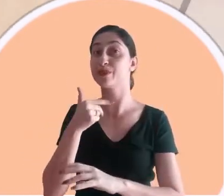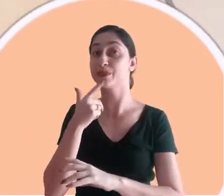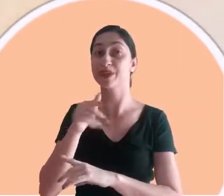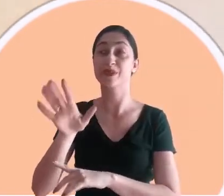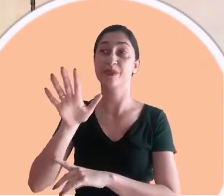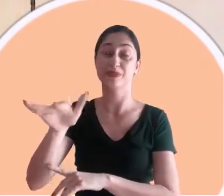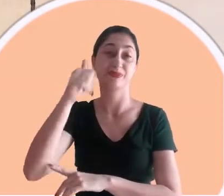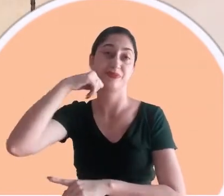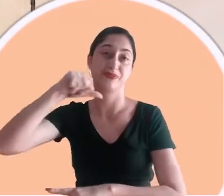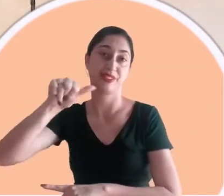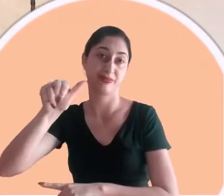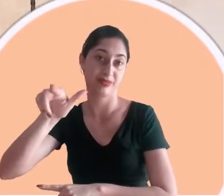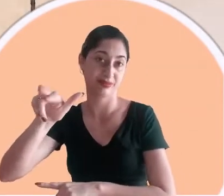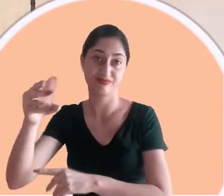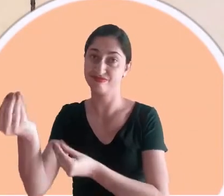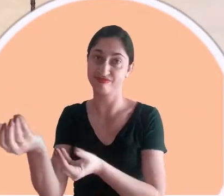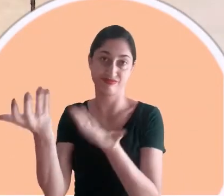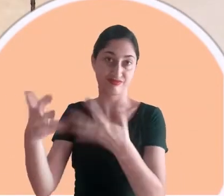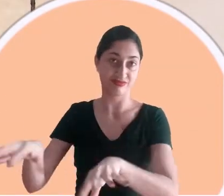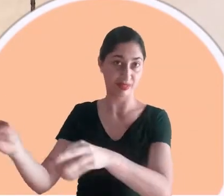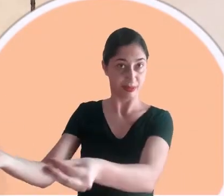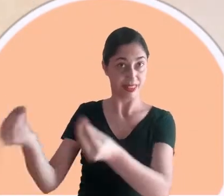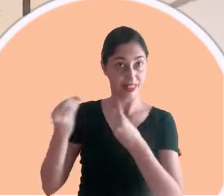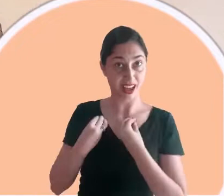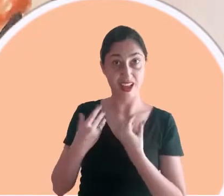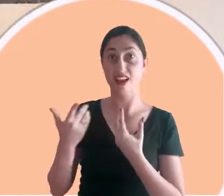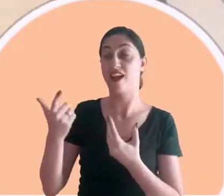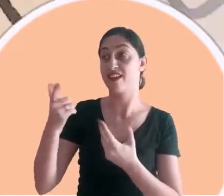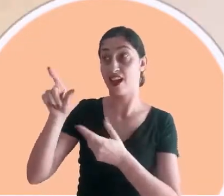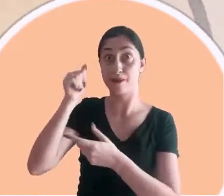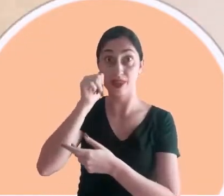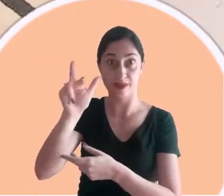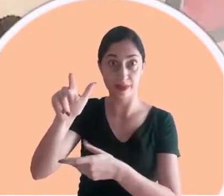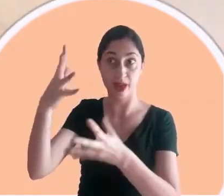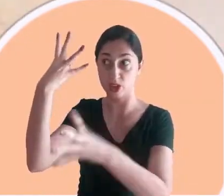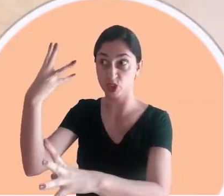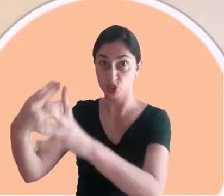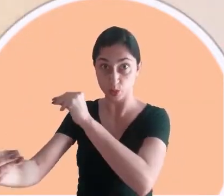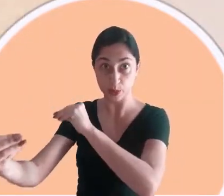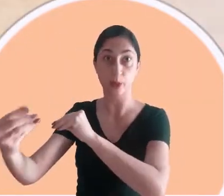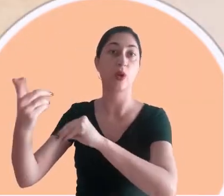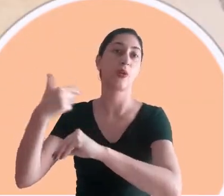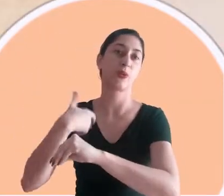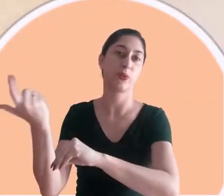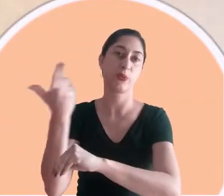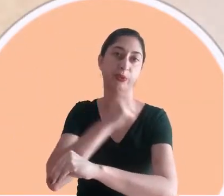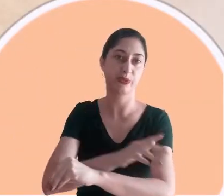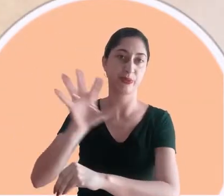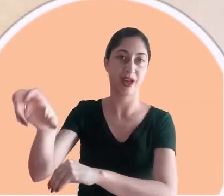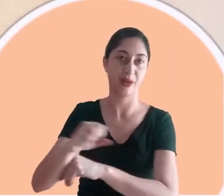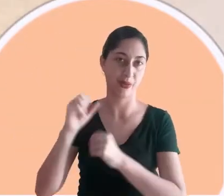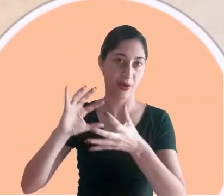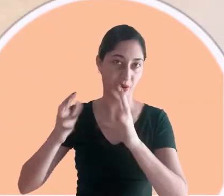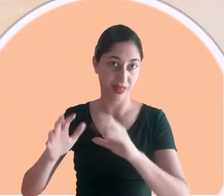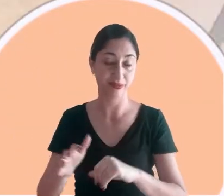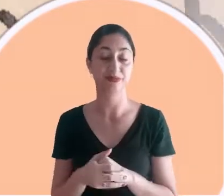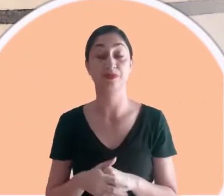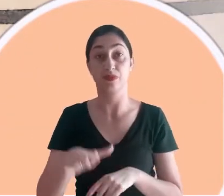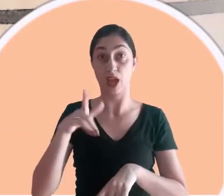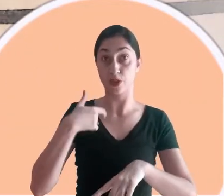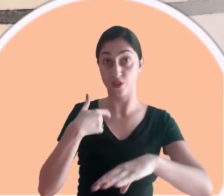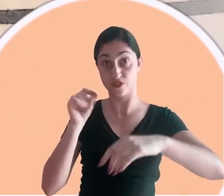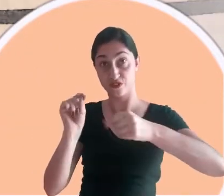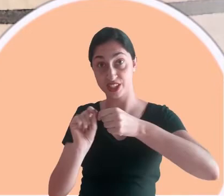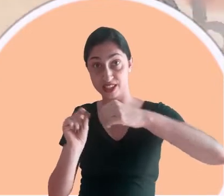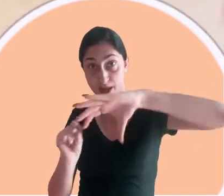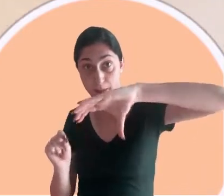irmã desaparecer e assim eu podia pegar a bola vermelha dela. Eu até fechei a porta em C com a maçaneta em O pra ouvir minha irmã entrando